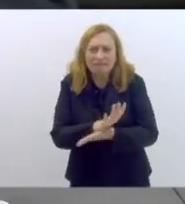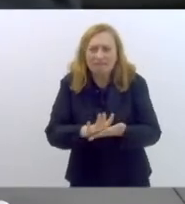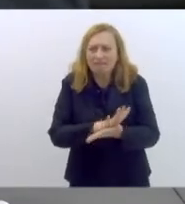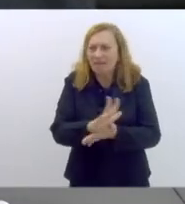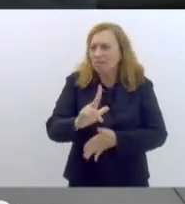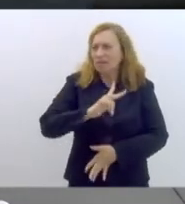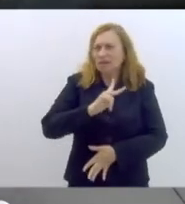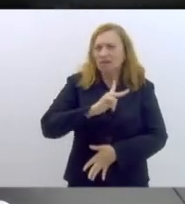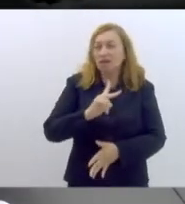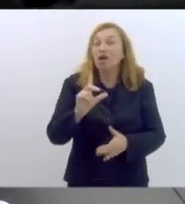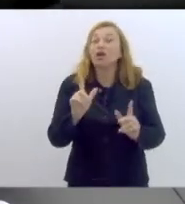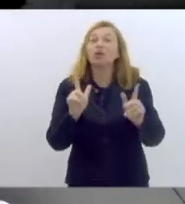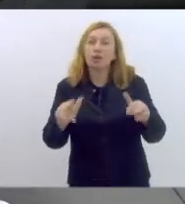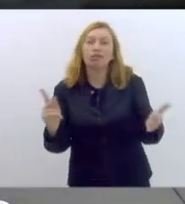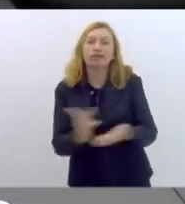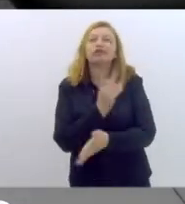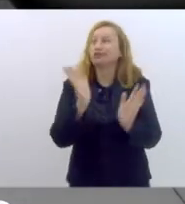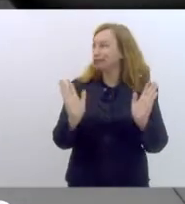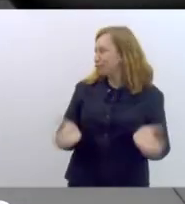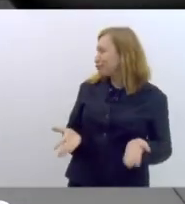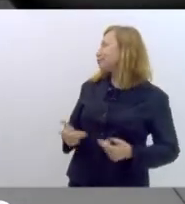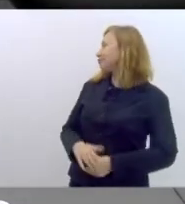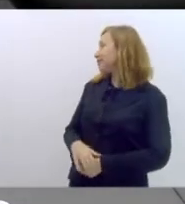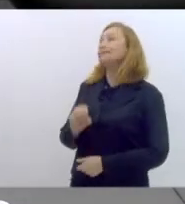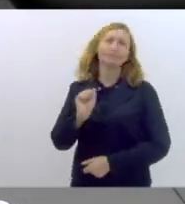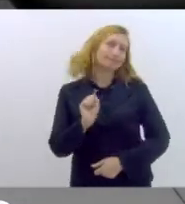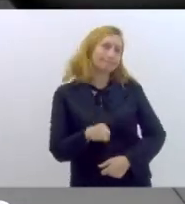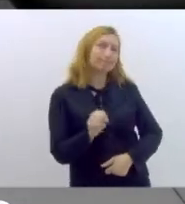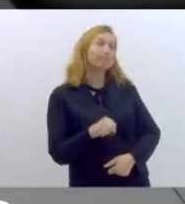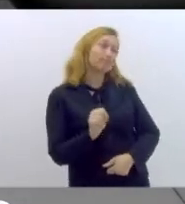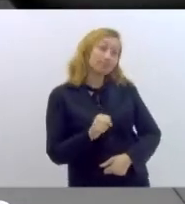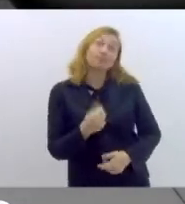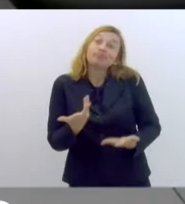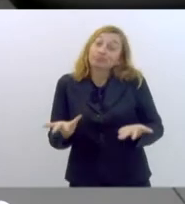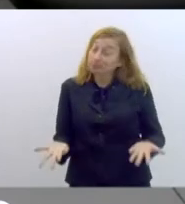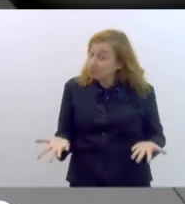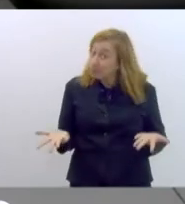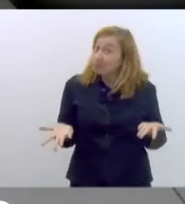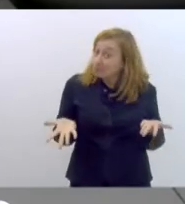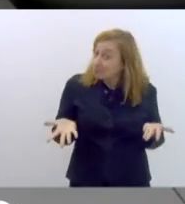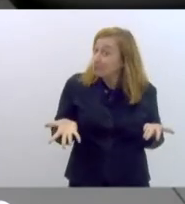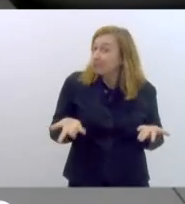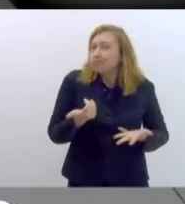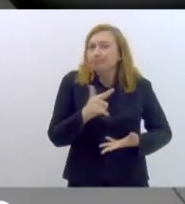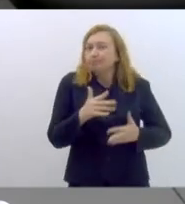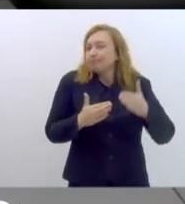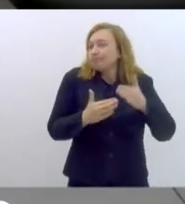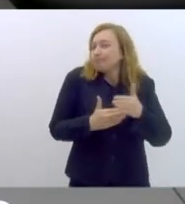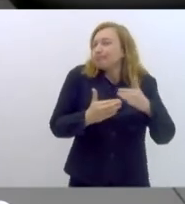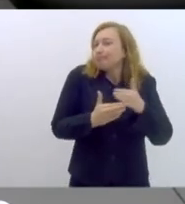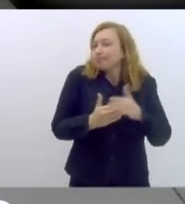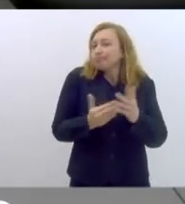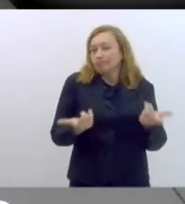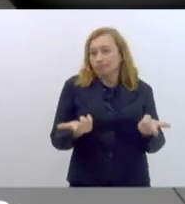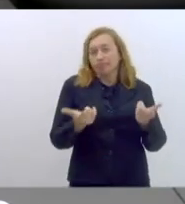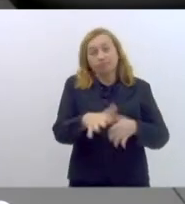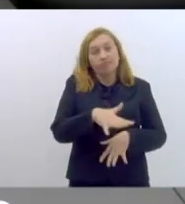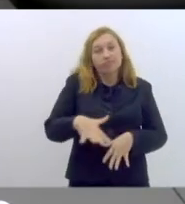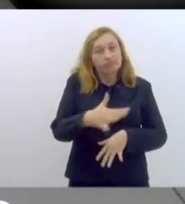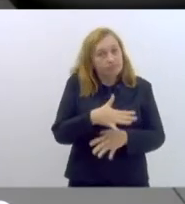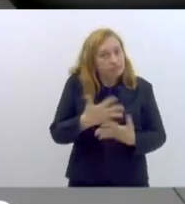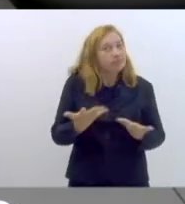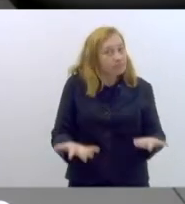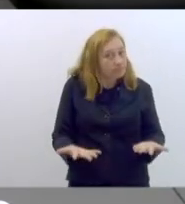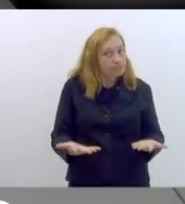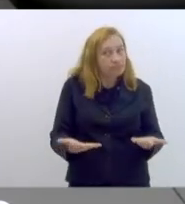Como acontece hoje, né? Sim, como acontece hoje. Por exemplo, isso não se limita à área fazendária, mas essa área